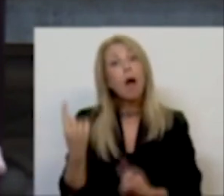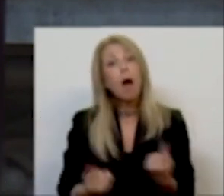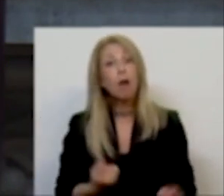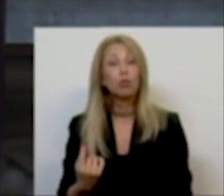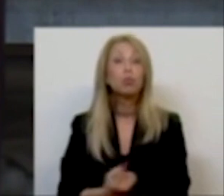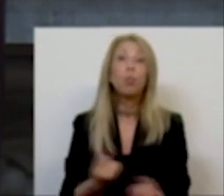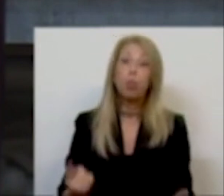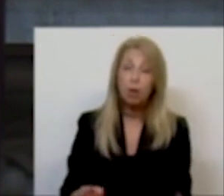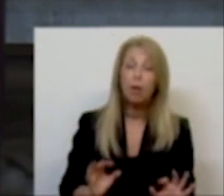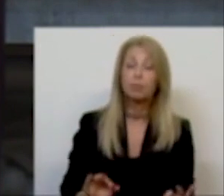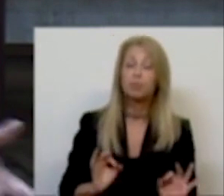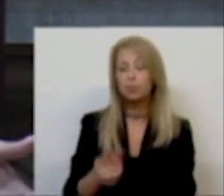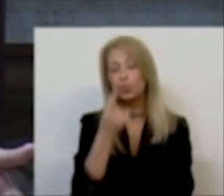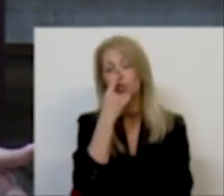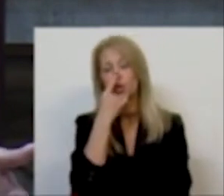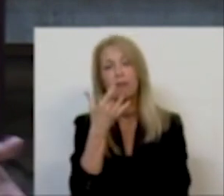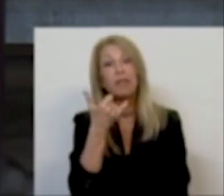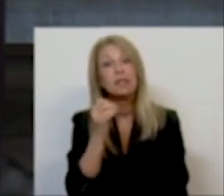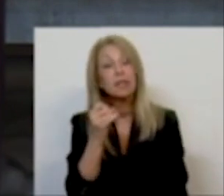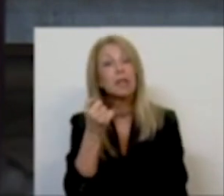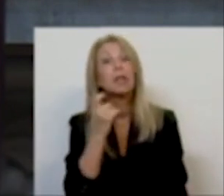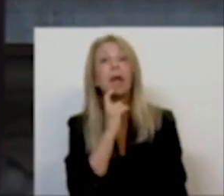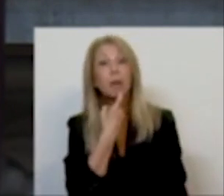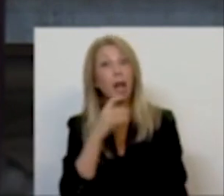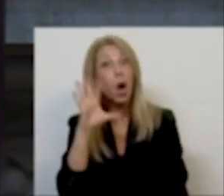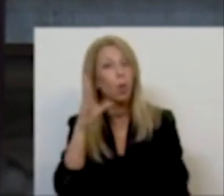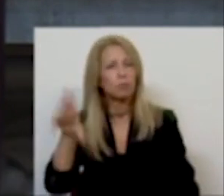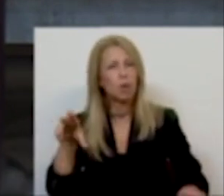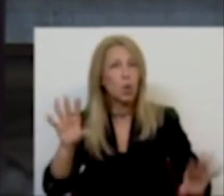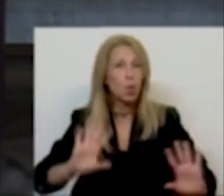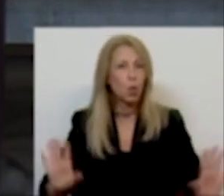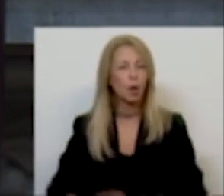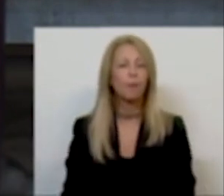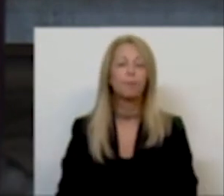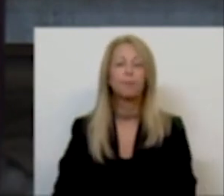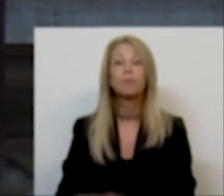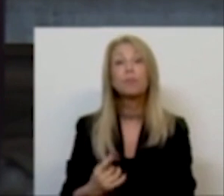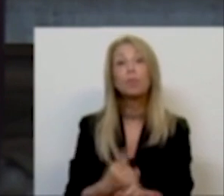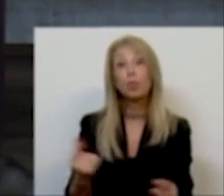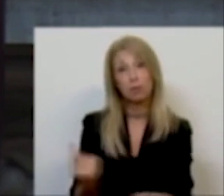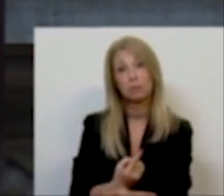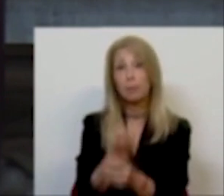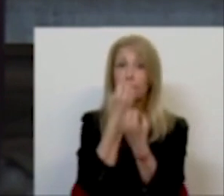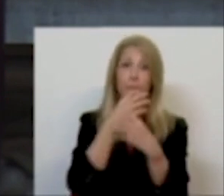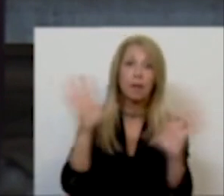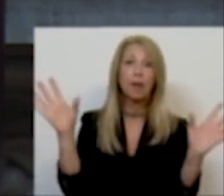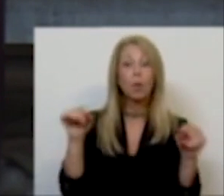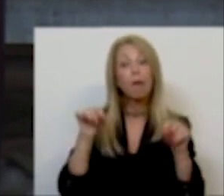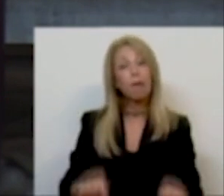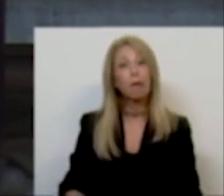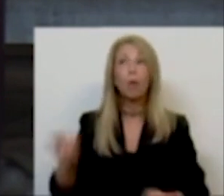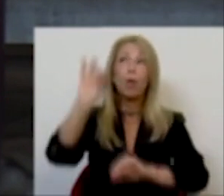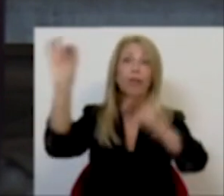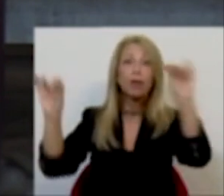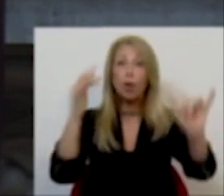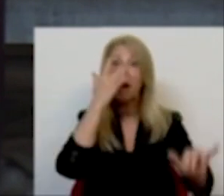preferido que não tivesse existido o 25 de Abril. Por aquilo que perderam, aqui ou nos territórios